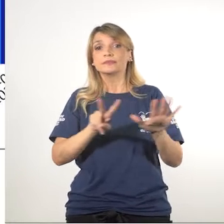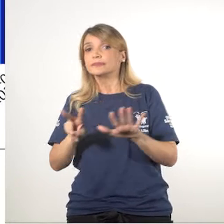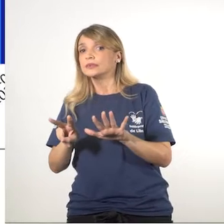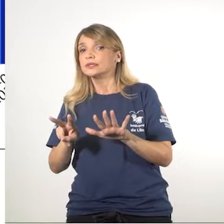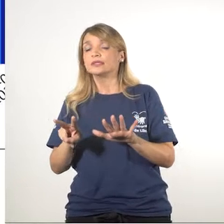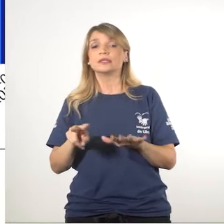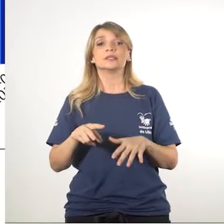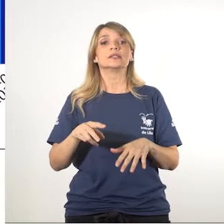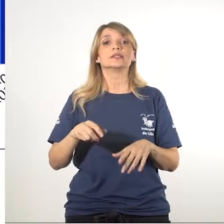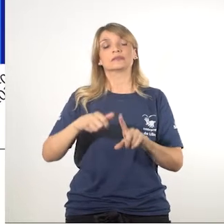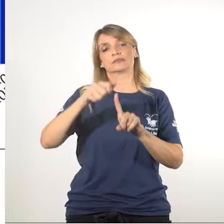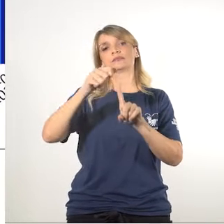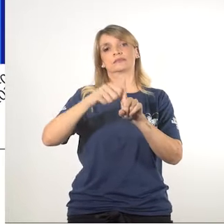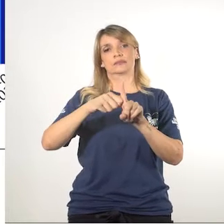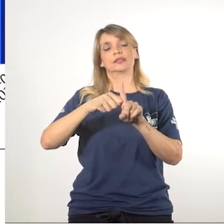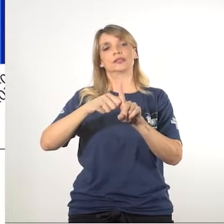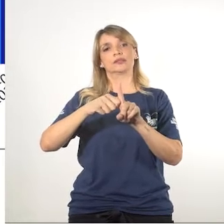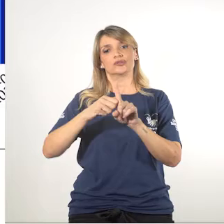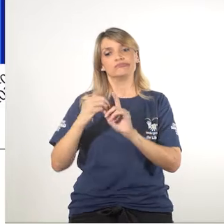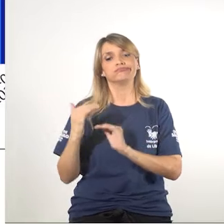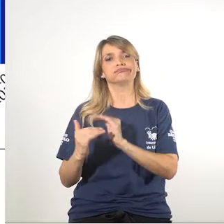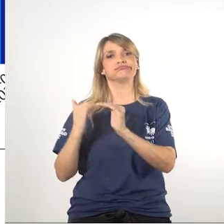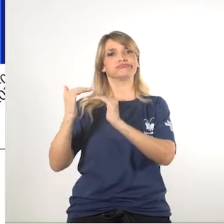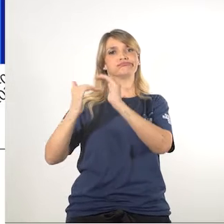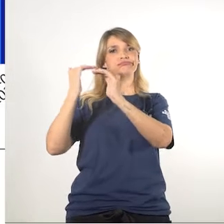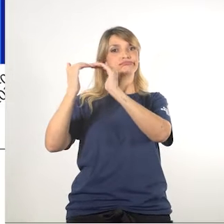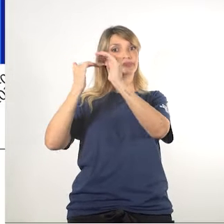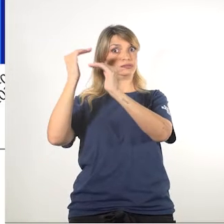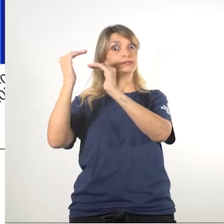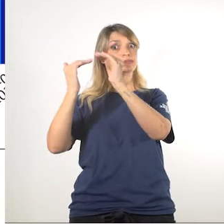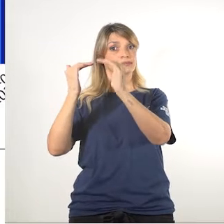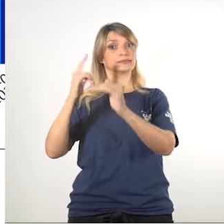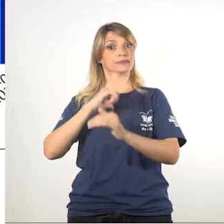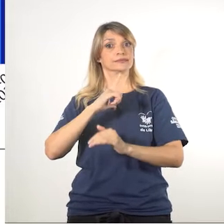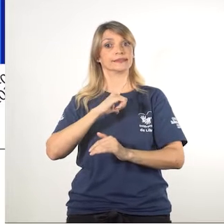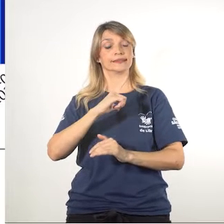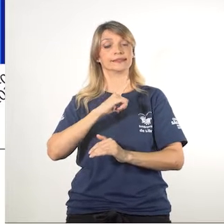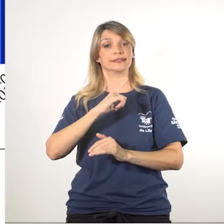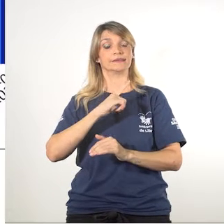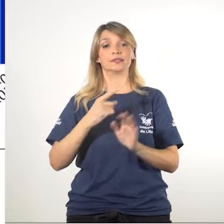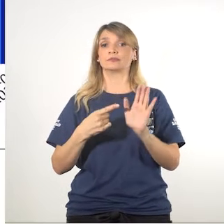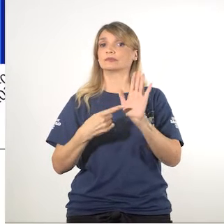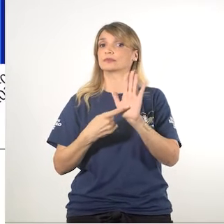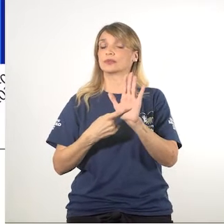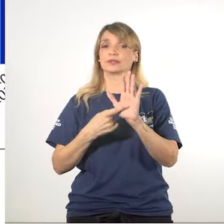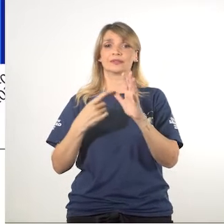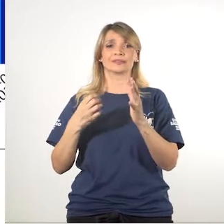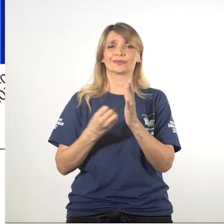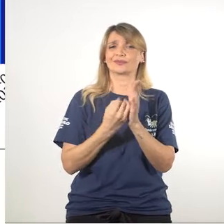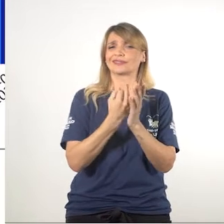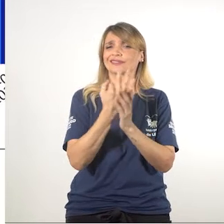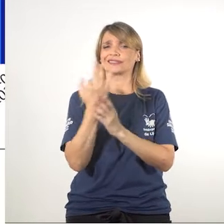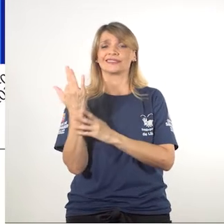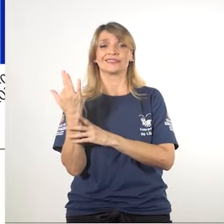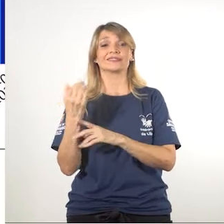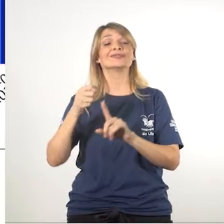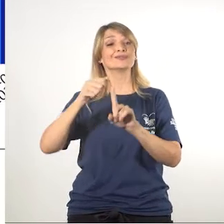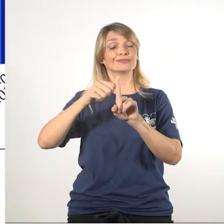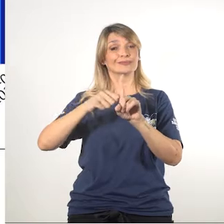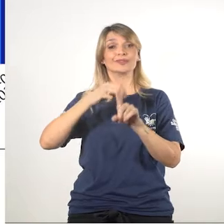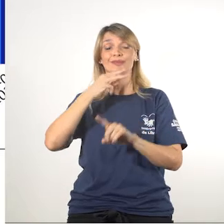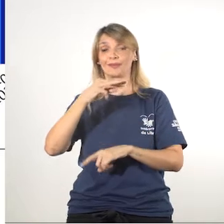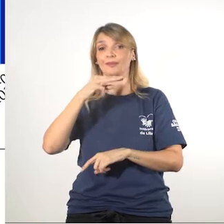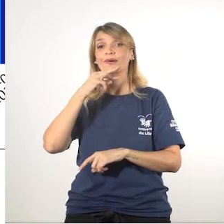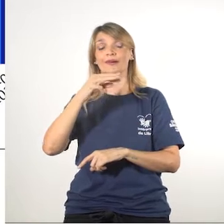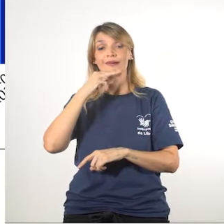mês de evolução, o que mostra também um acúmulo bastante grande no mês de março,